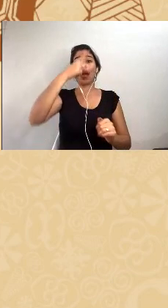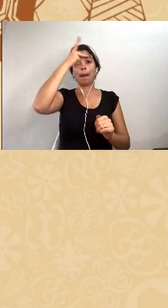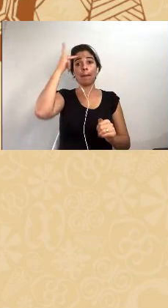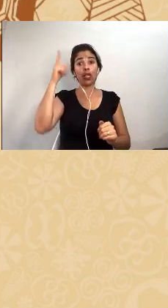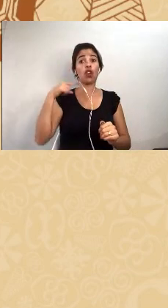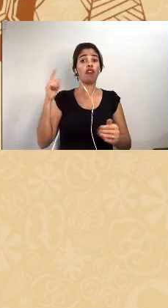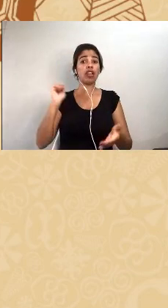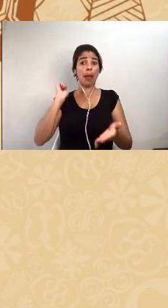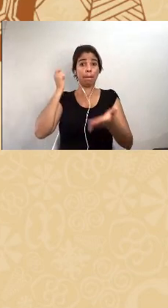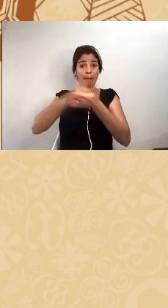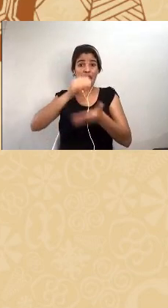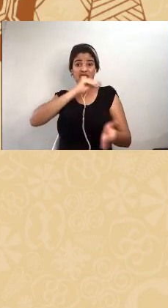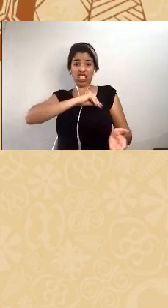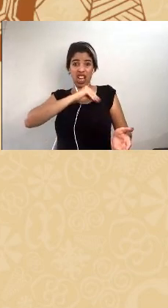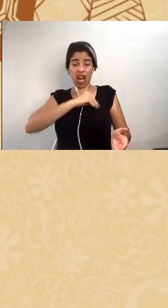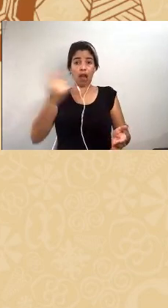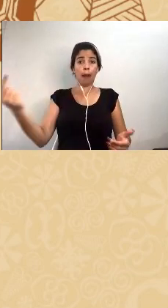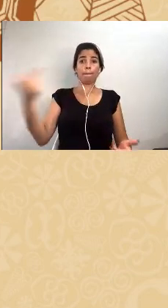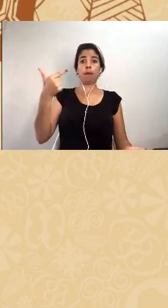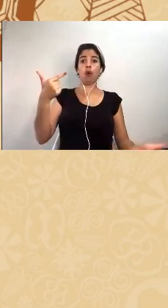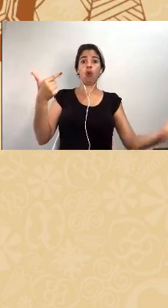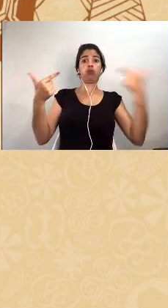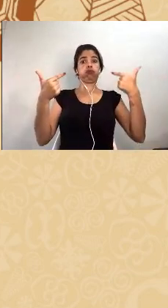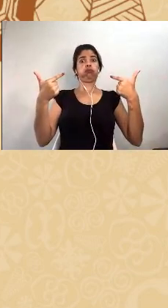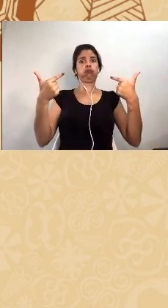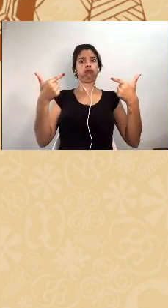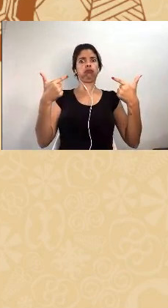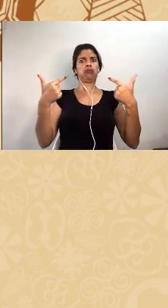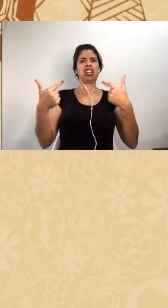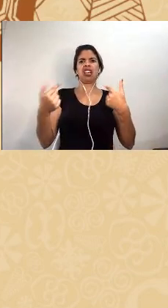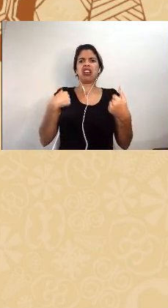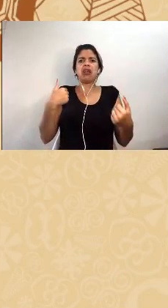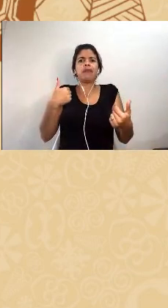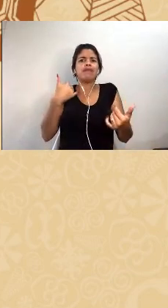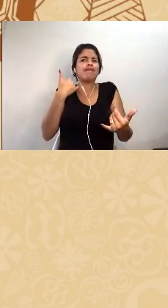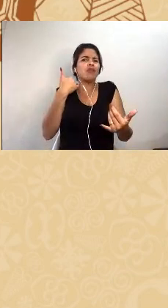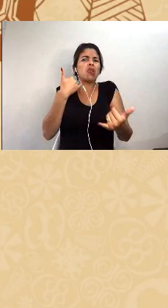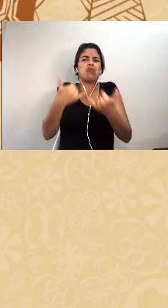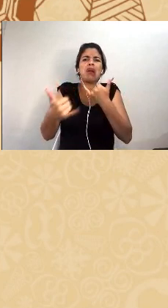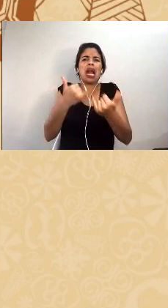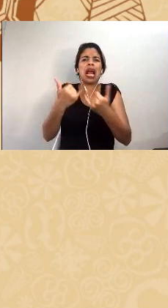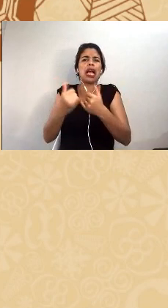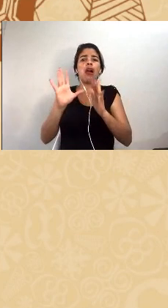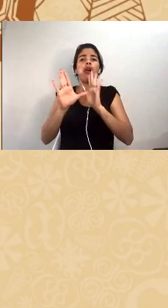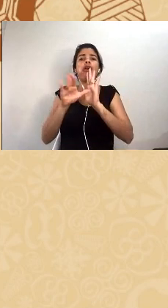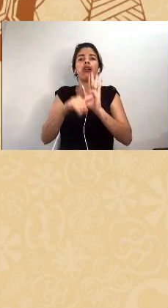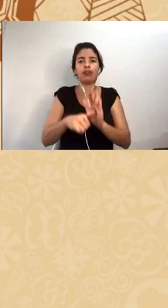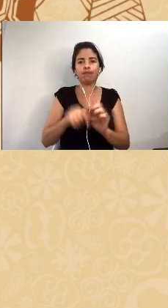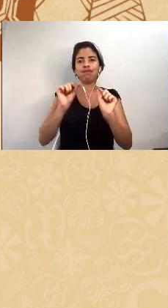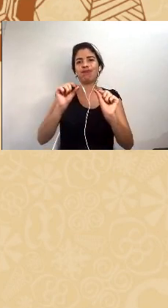pagando salário, apontando a arma na sua cara, te tratando como se você fosse um bandido. É isso que acontece.